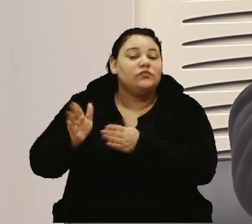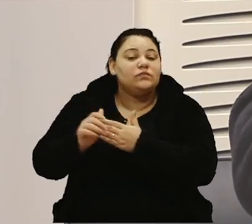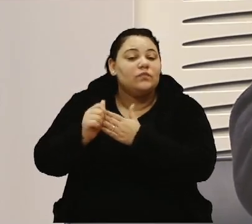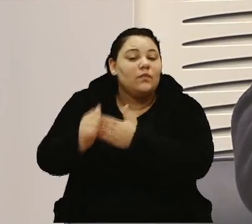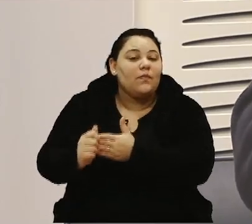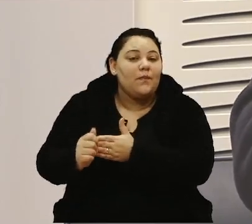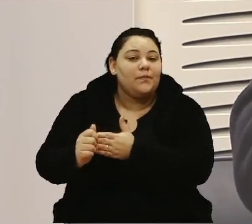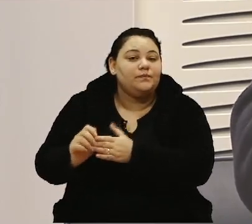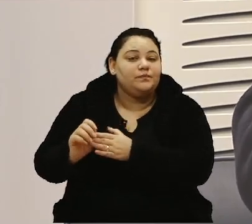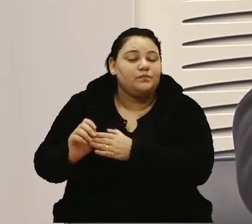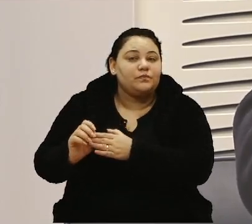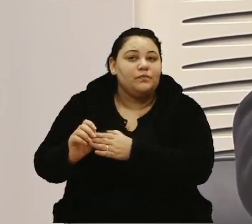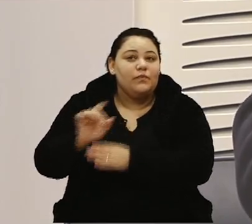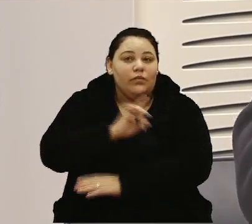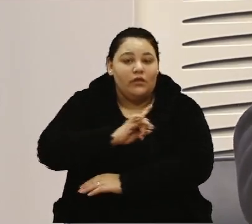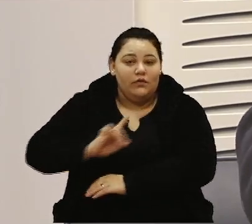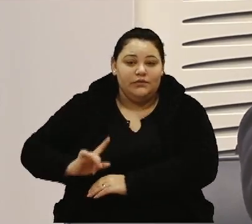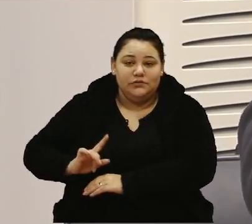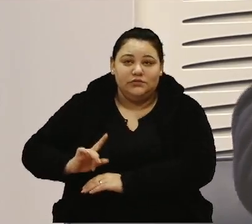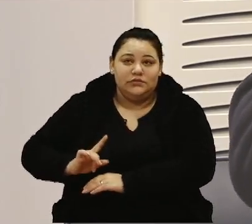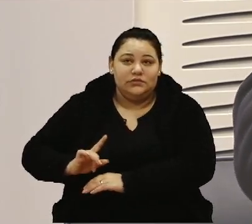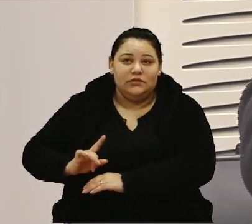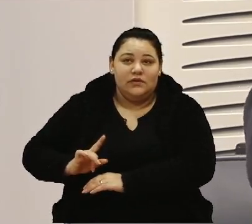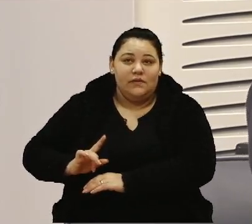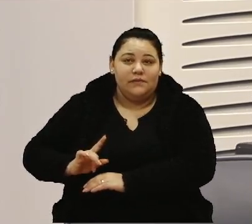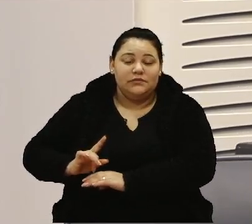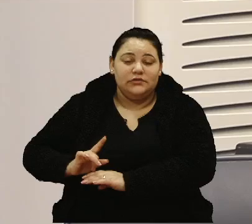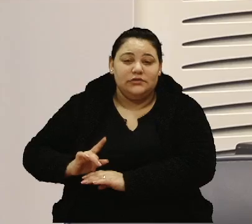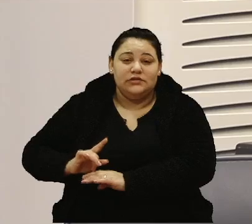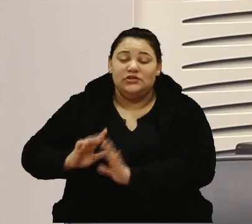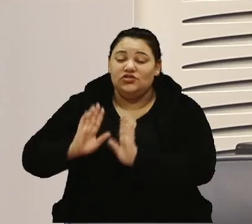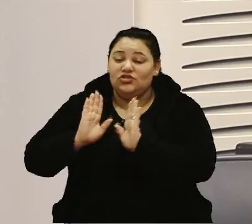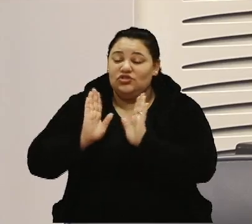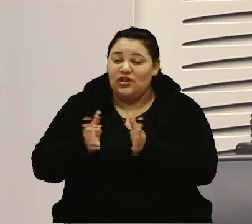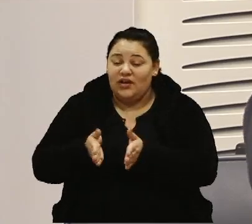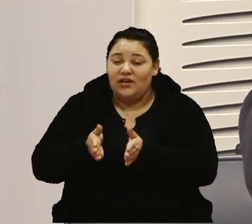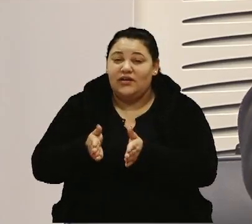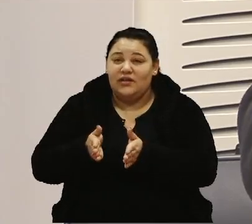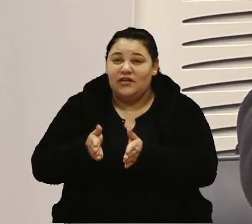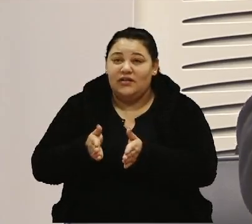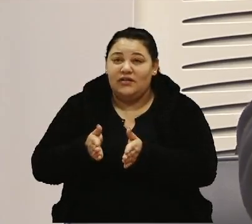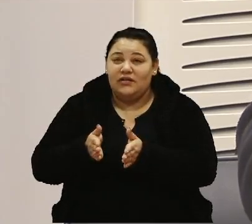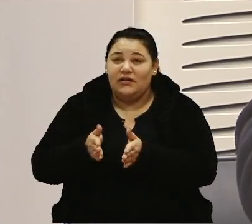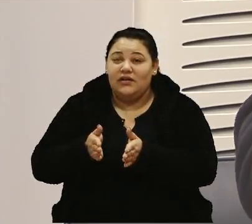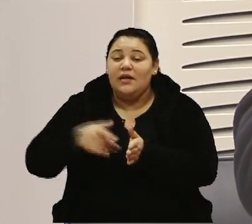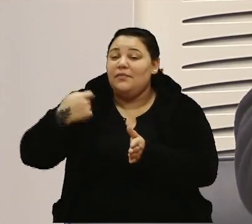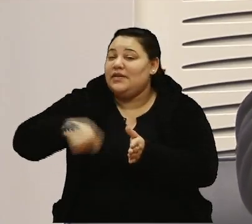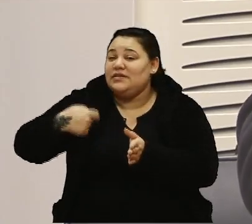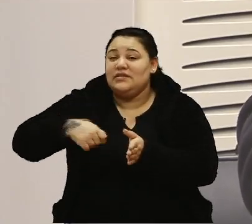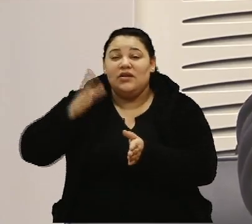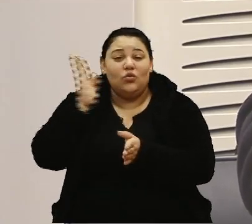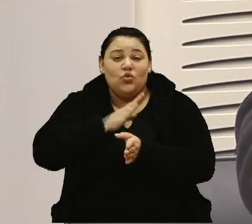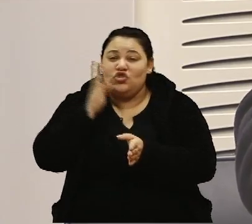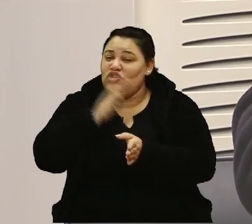governo, que está caindo de maduro a necessidade da criação de pelo menos mais 2